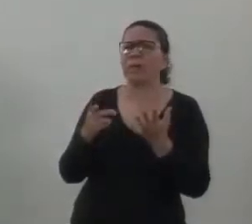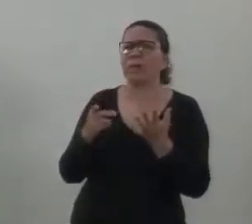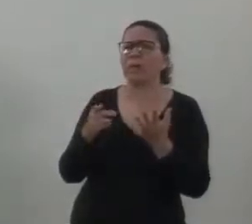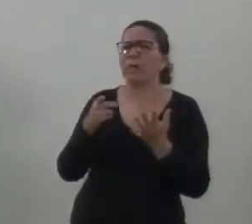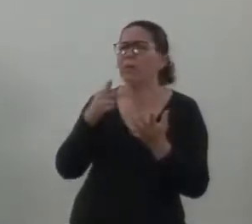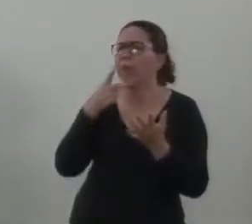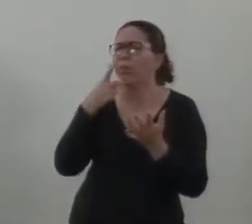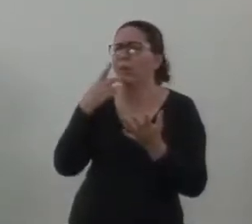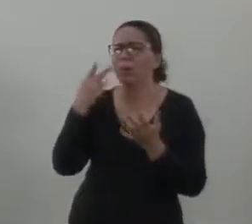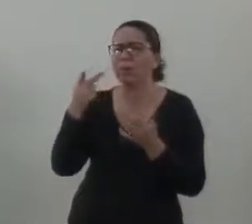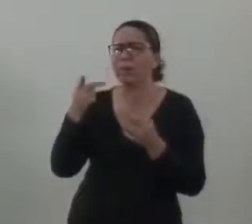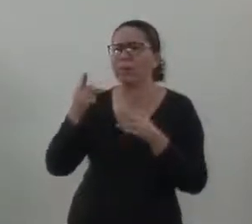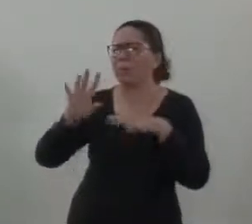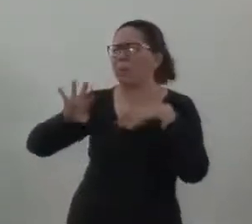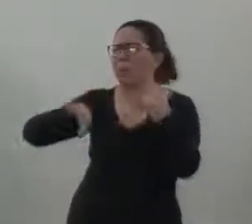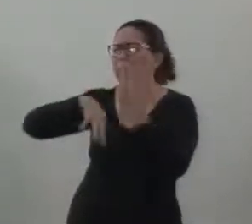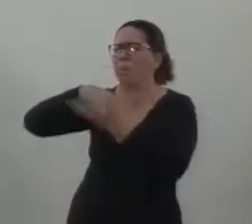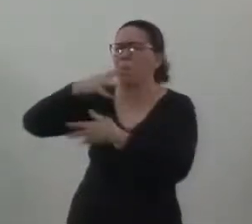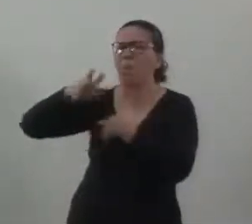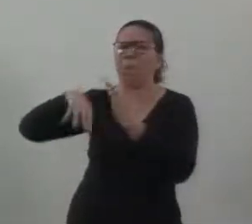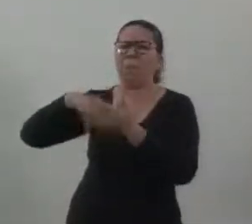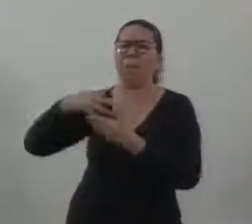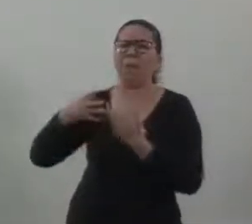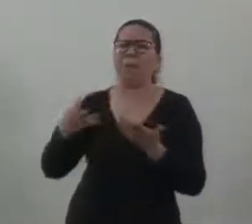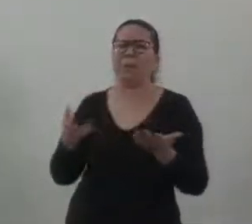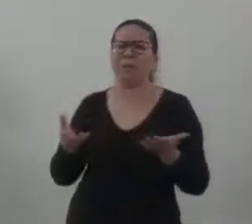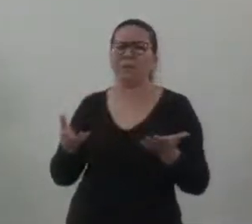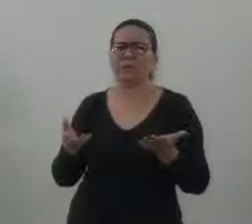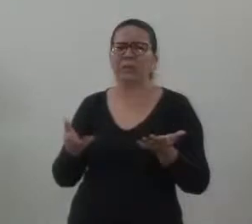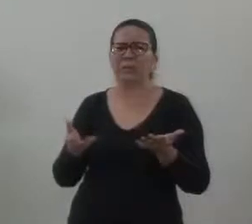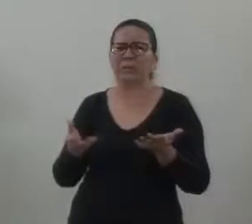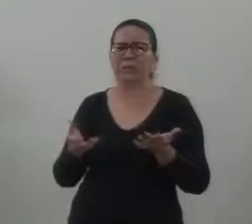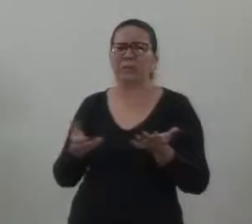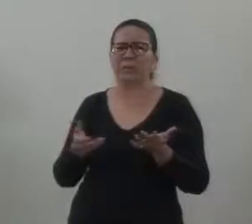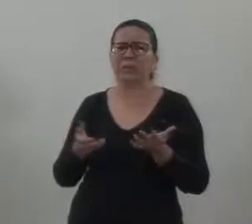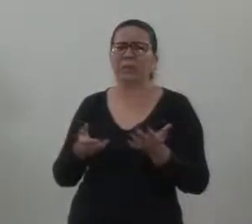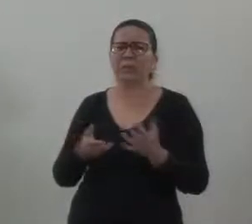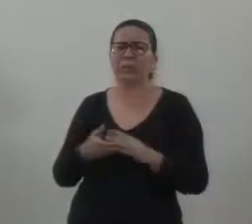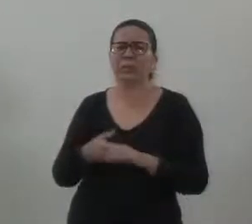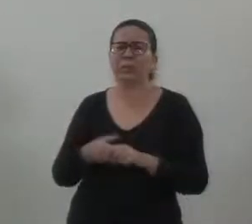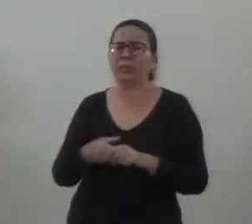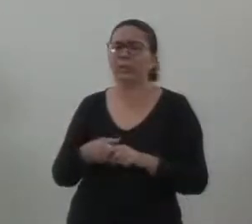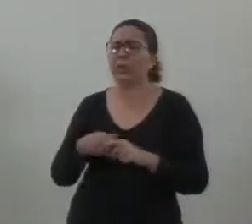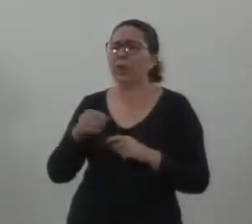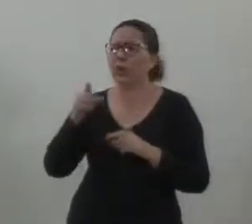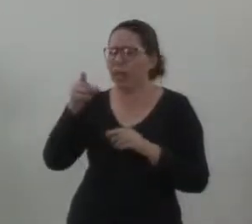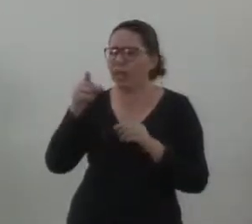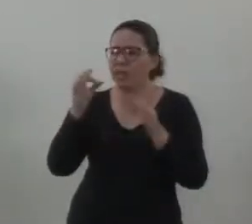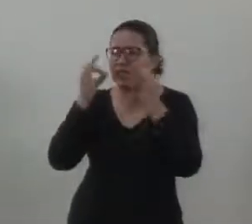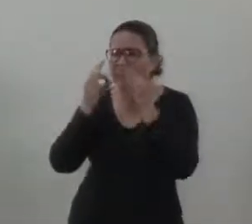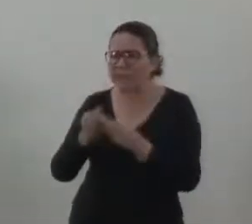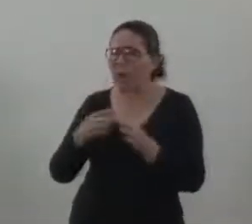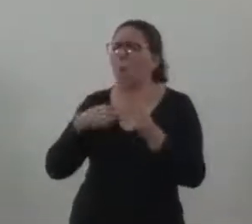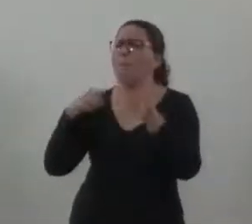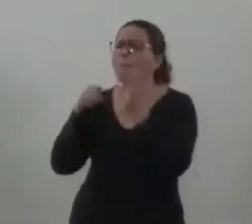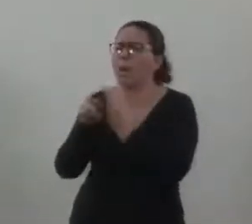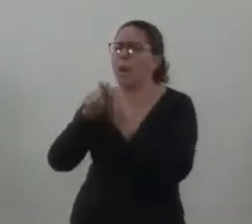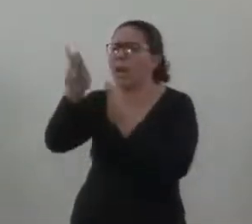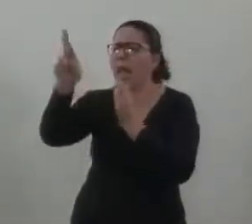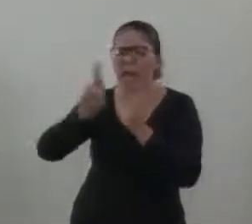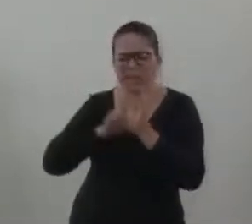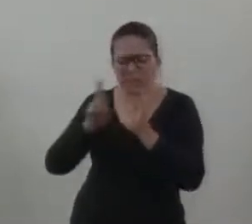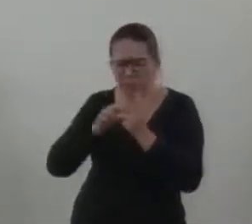uma zombanesca, fazendo um paralelo aí ao romanesco, né? A gente está falando de teatro, é quase que uma peça teatral a resposta do